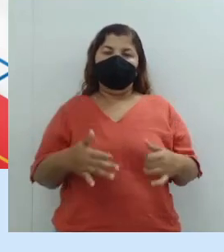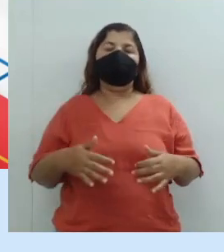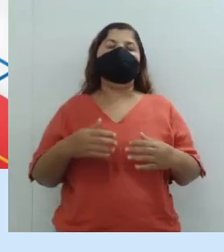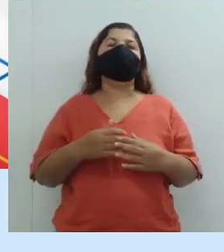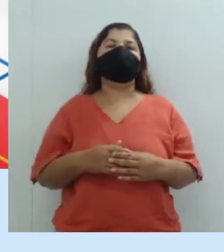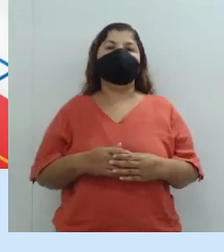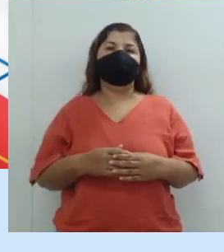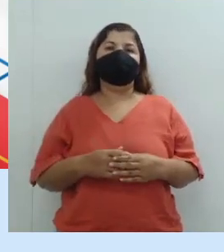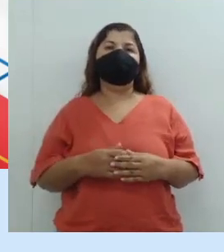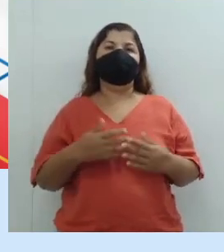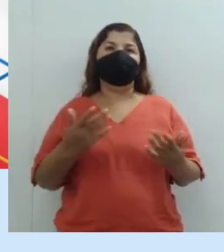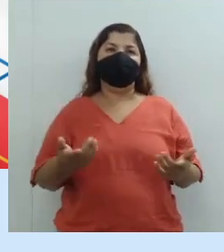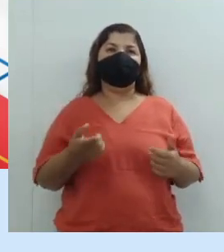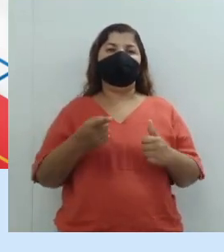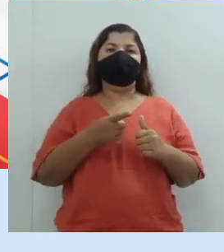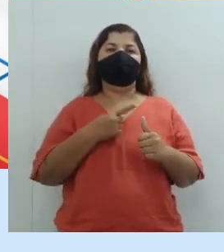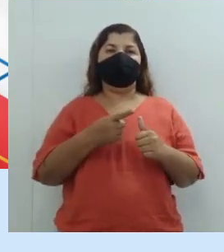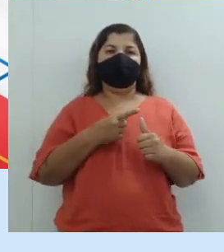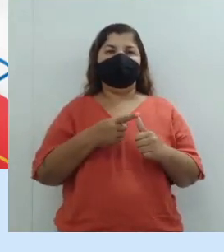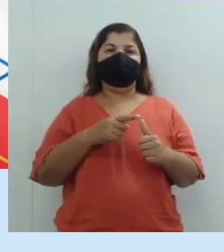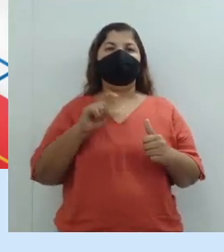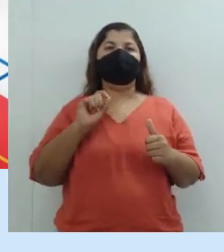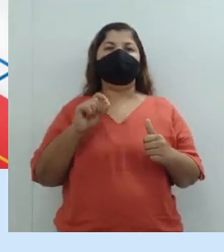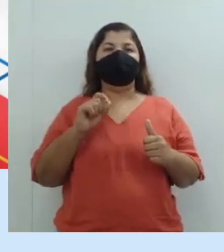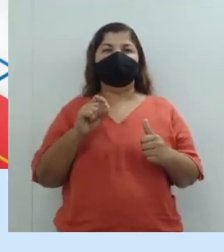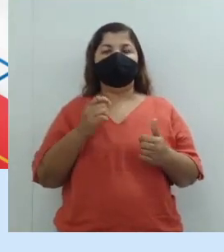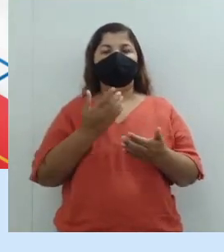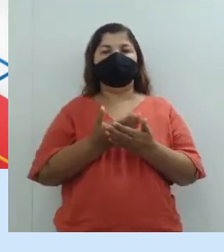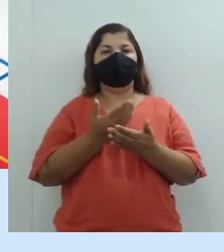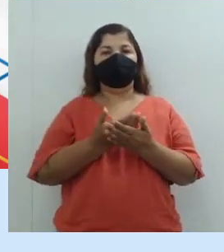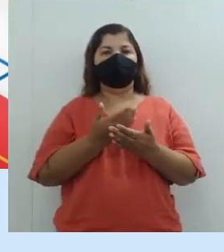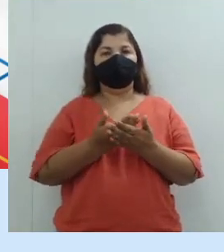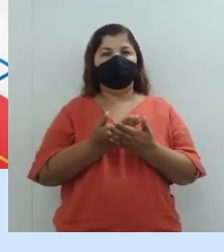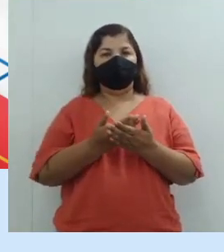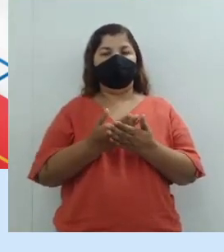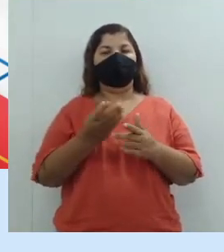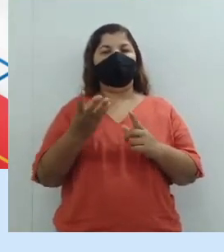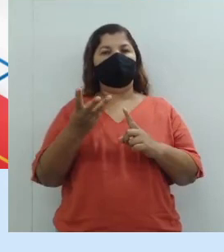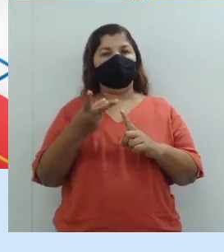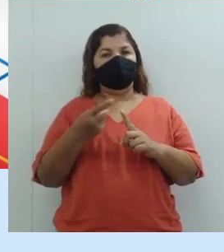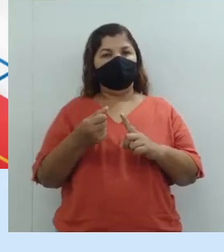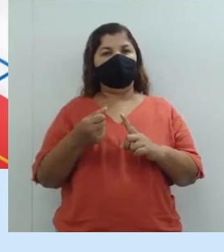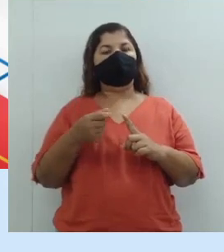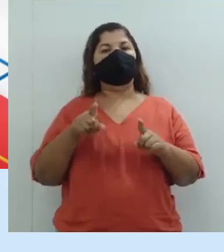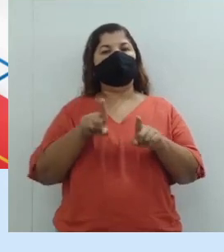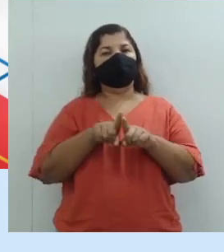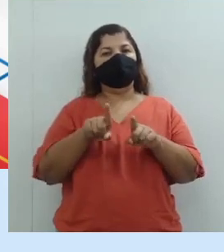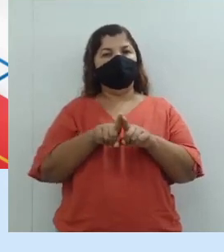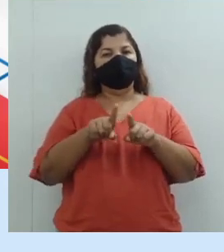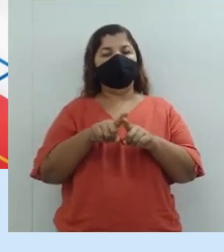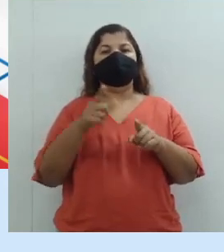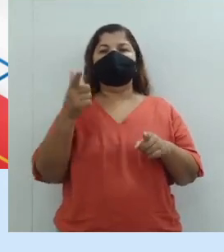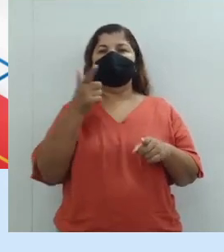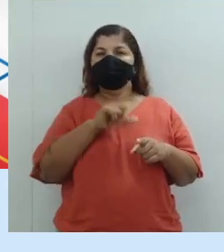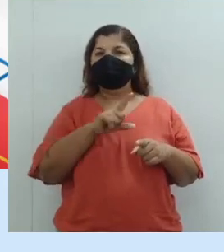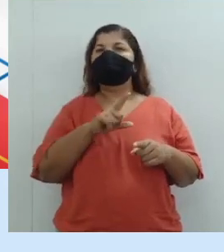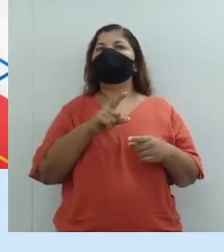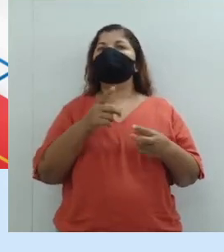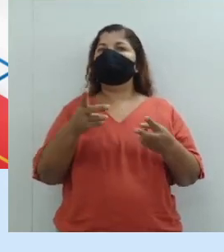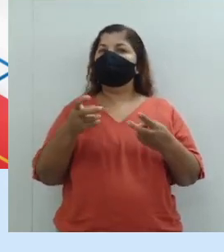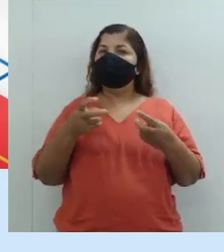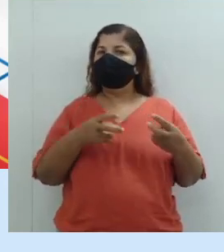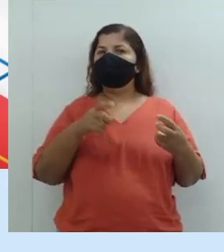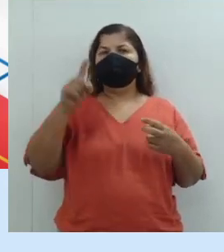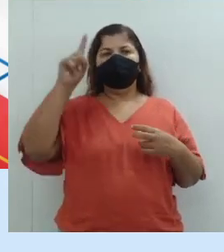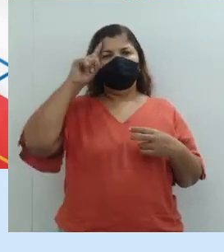né? Então, primeiro eu sempre gosto de dizer, vamos estudar a física como algo que a gente consiga ver no nosso dia a dia, né? Vamos estudar a física